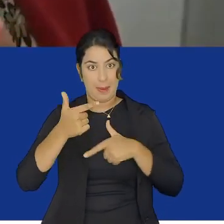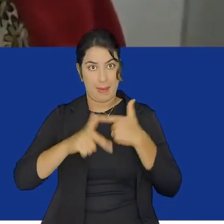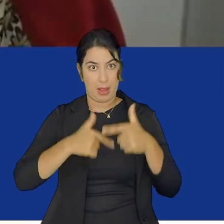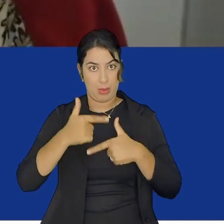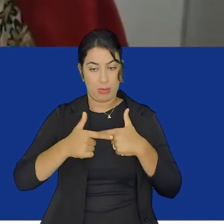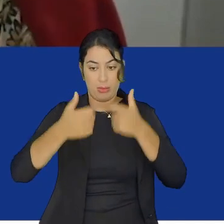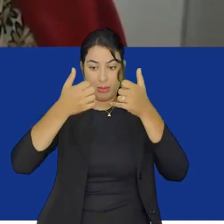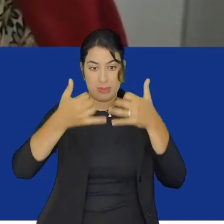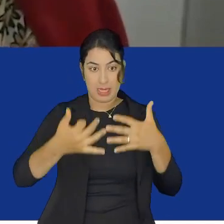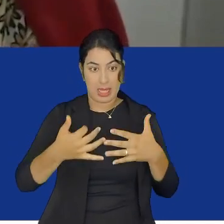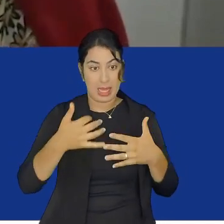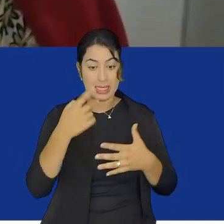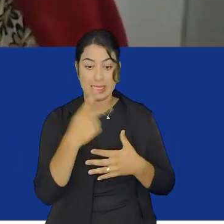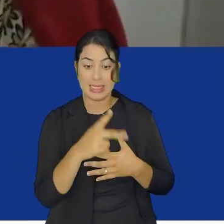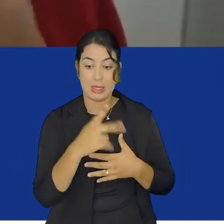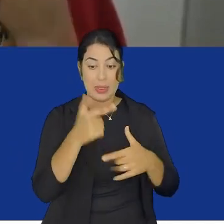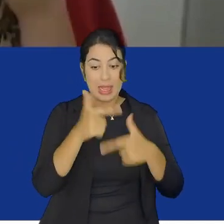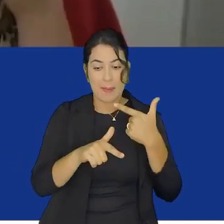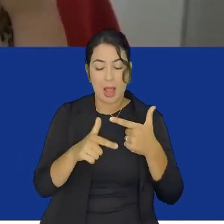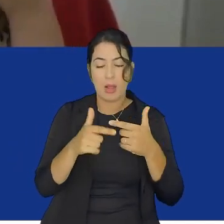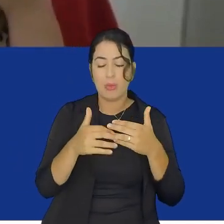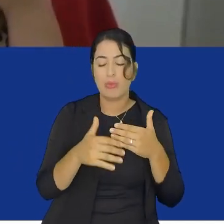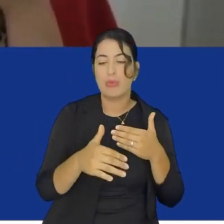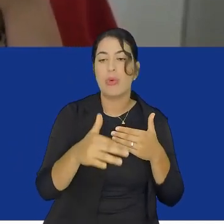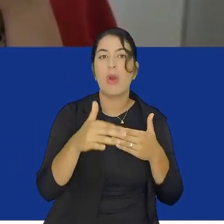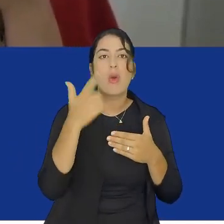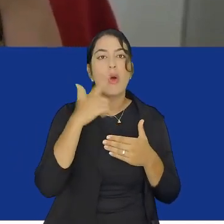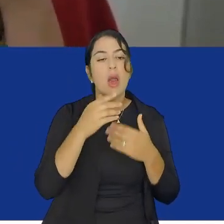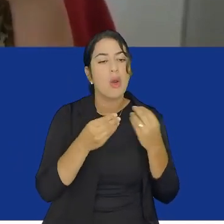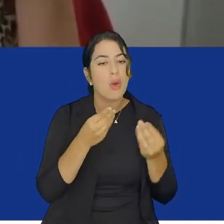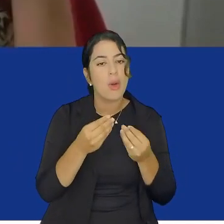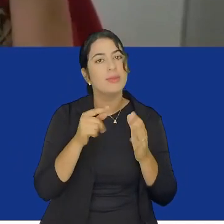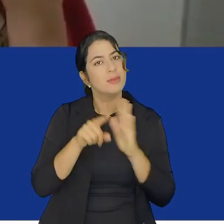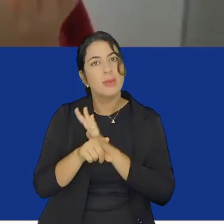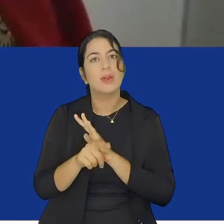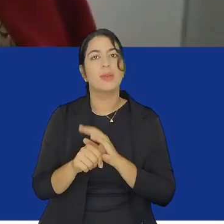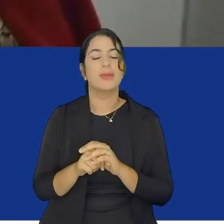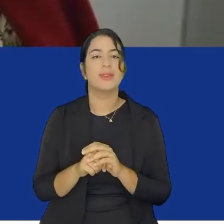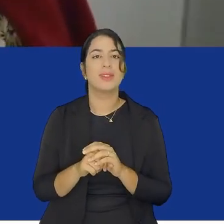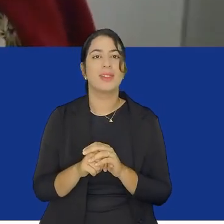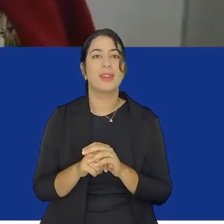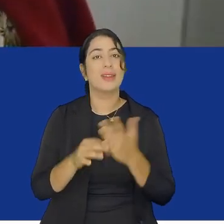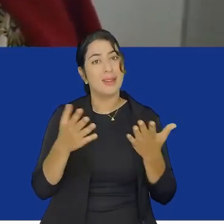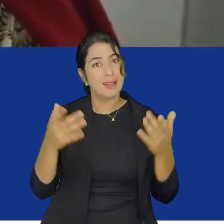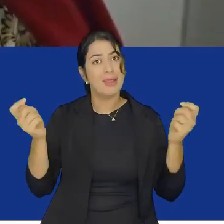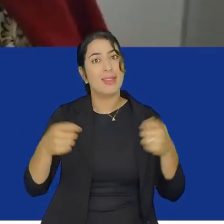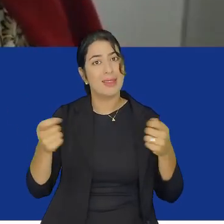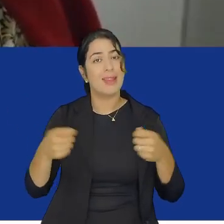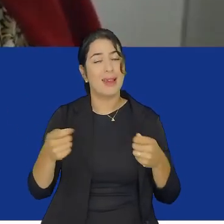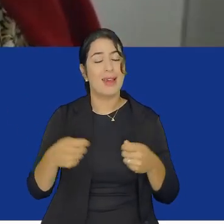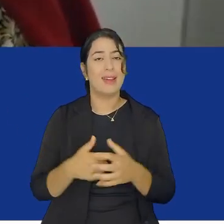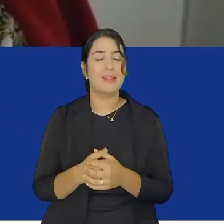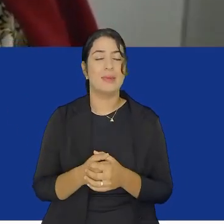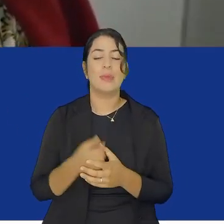seu trabalho flua? Às vezes é uma coisa besta e que é possível, né? Agora, também